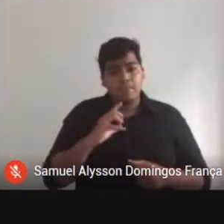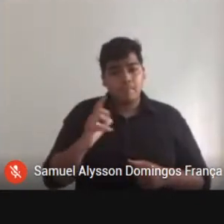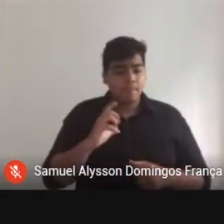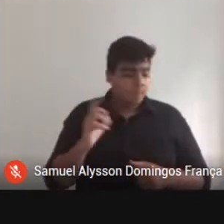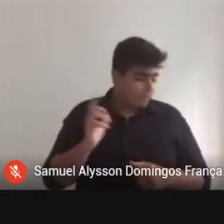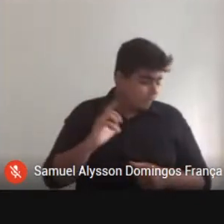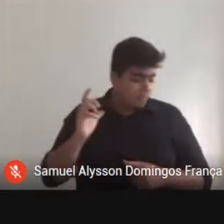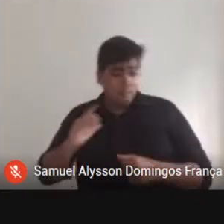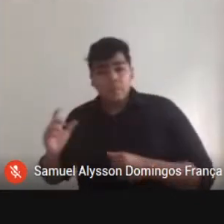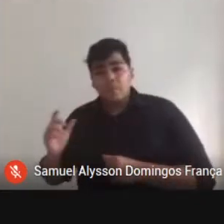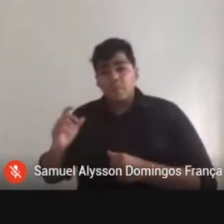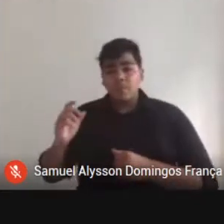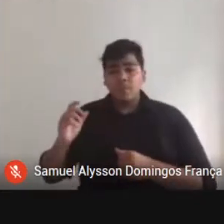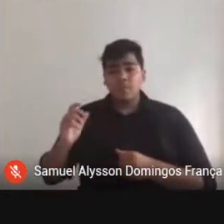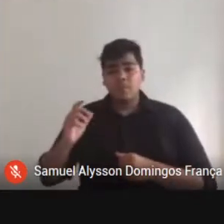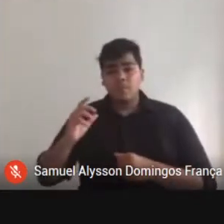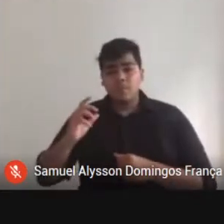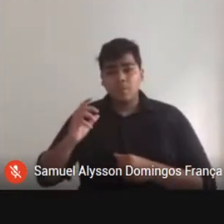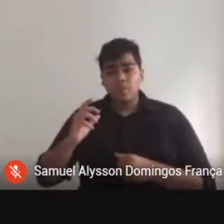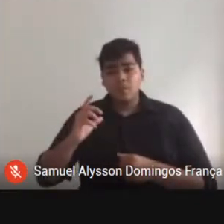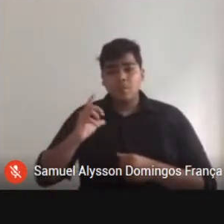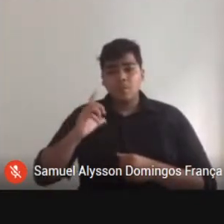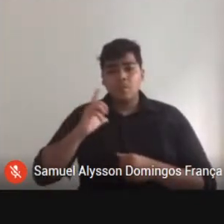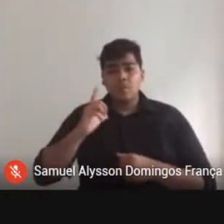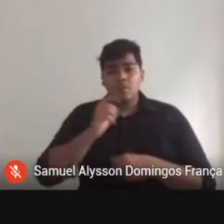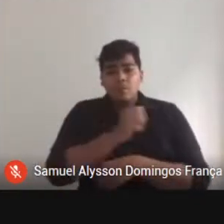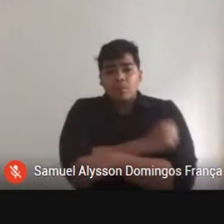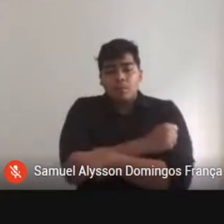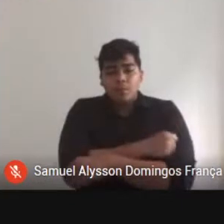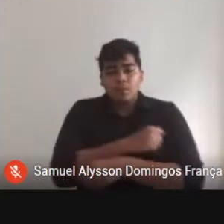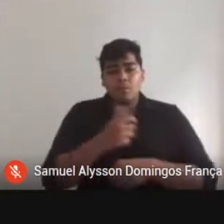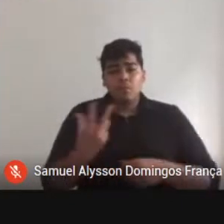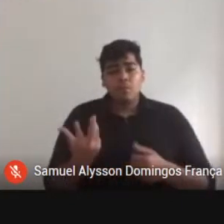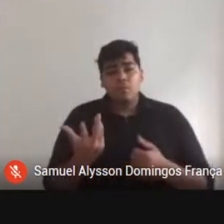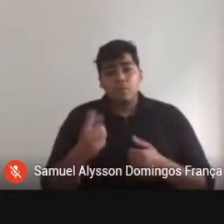né? Aqui era um outro aluno testando